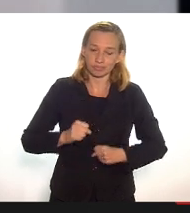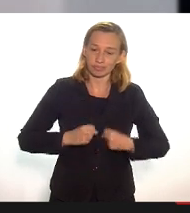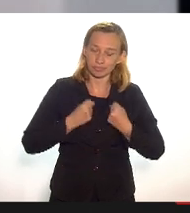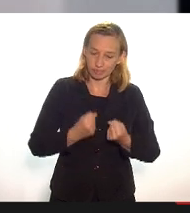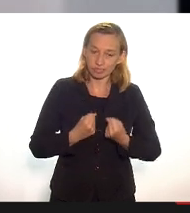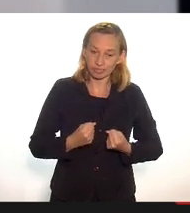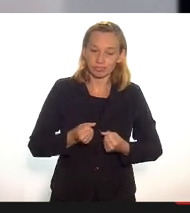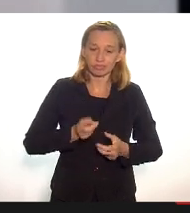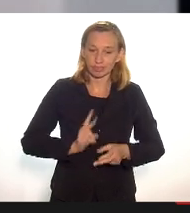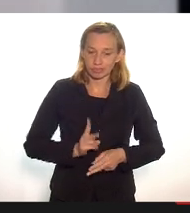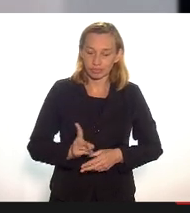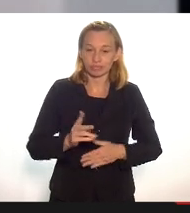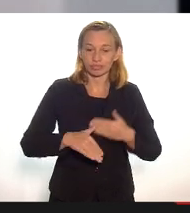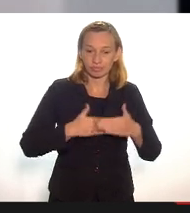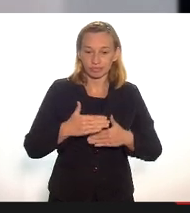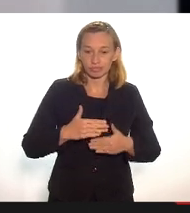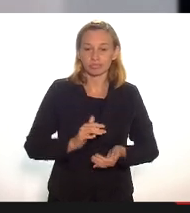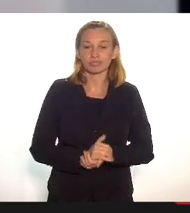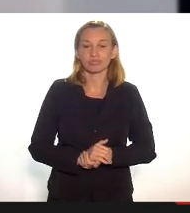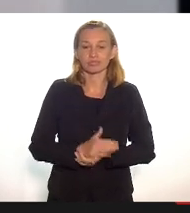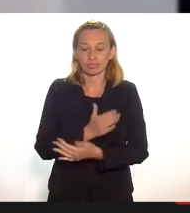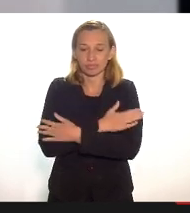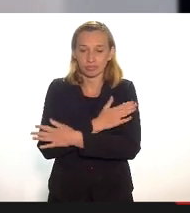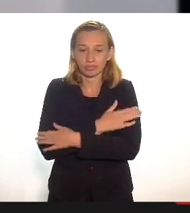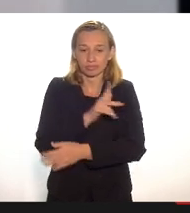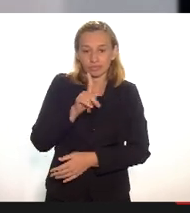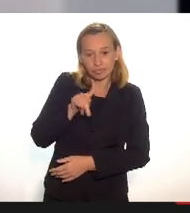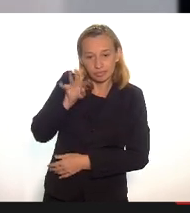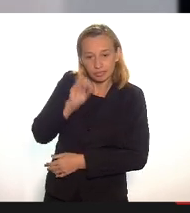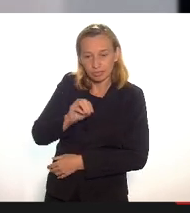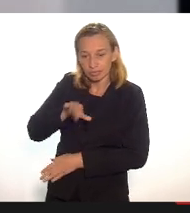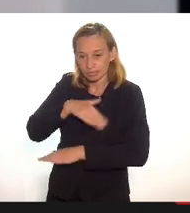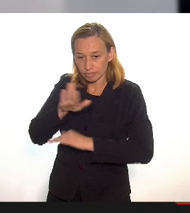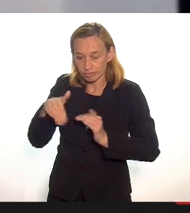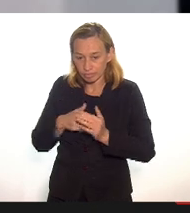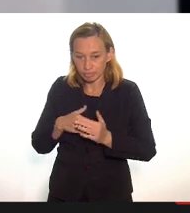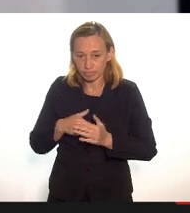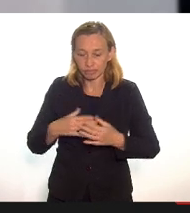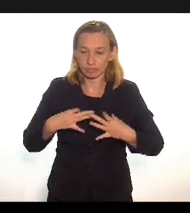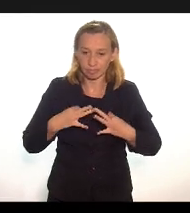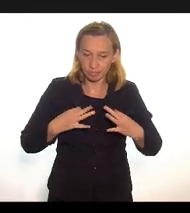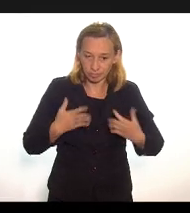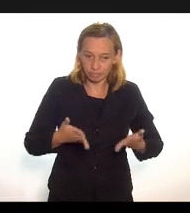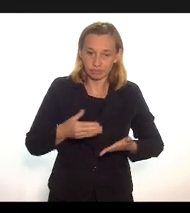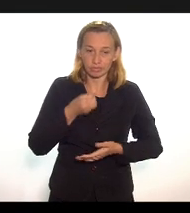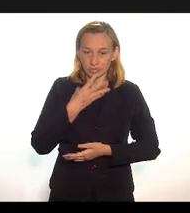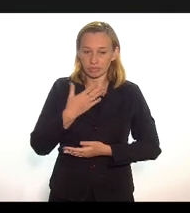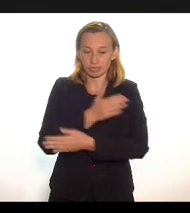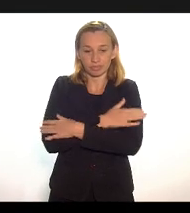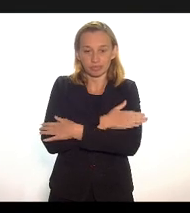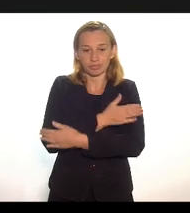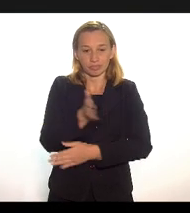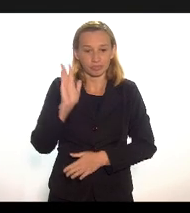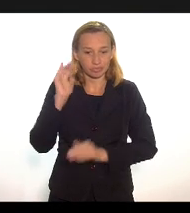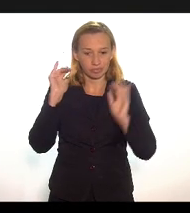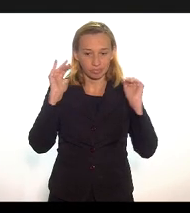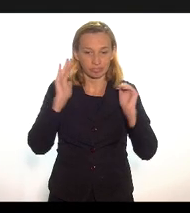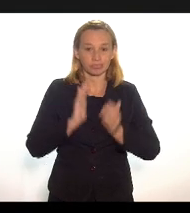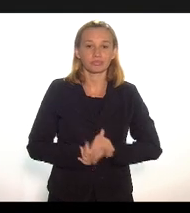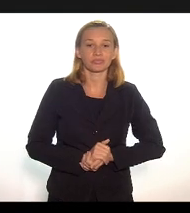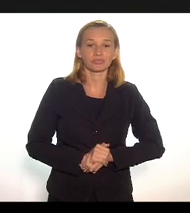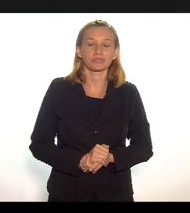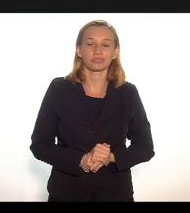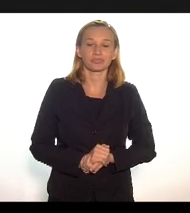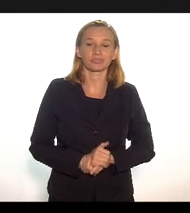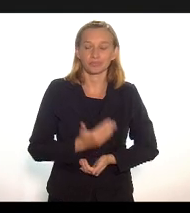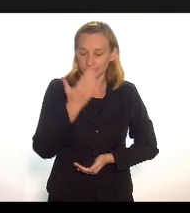comando dos processos. Um abraço a você, Paulo Ramos também, todo mundo. Estou à disposição, tá bem? Um abraço. Tchau, tchau.